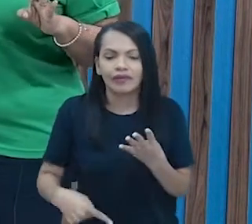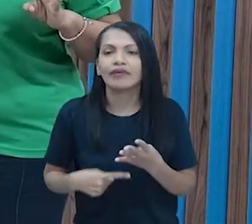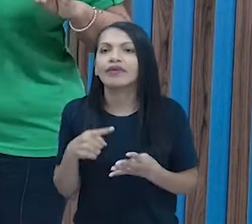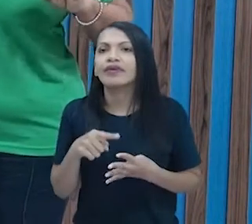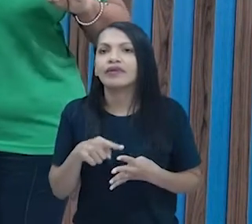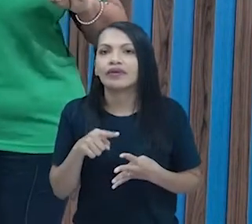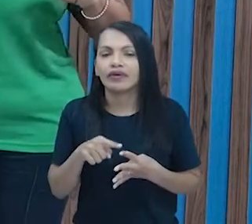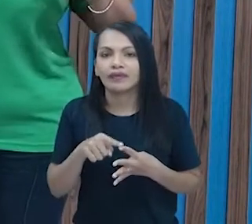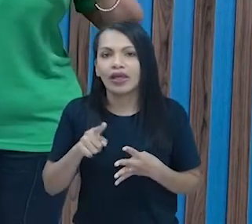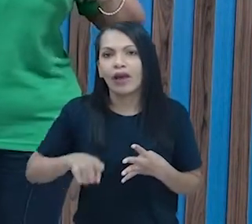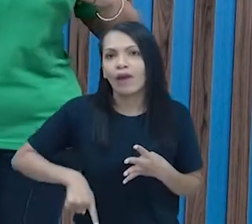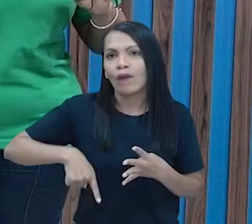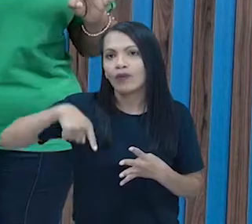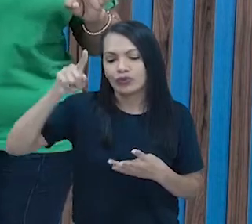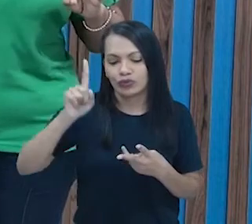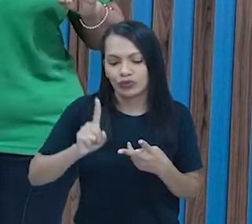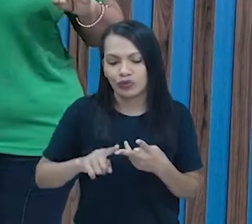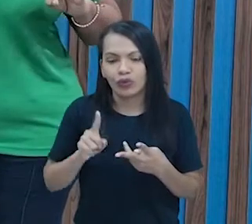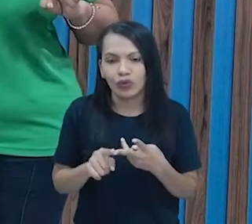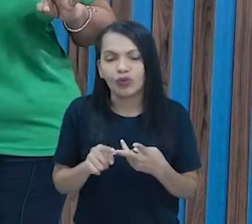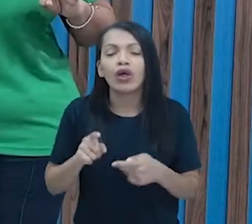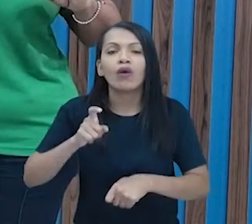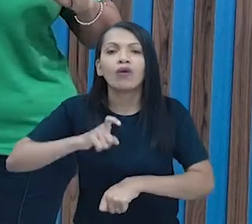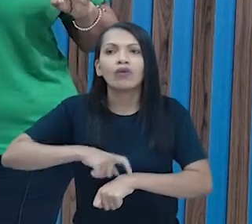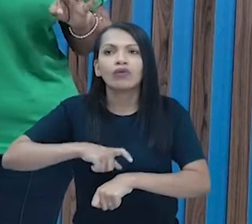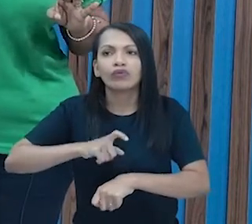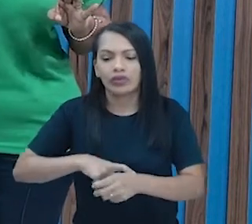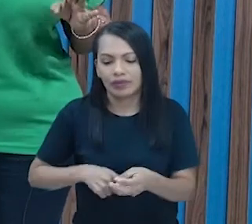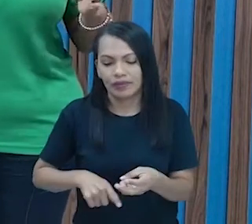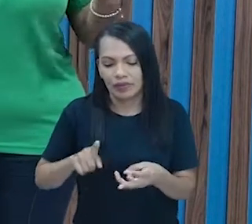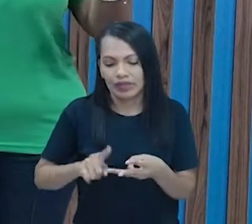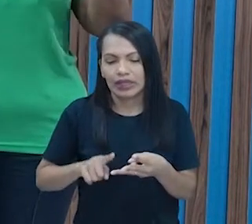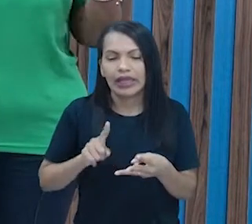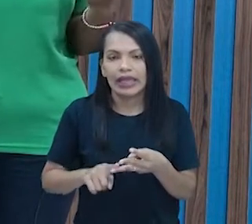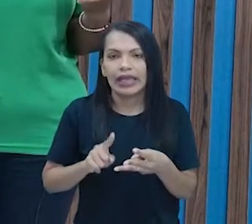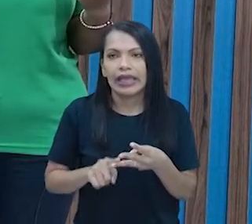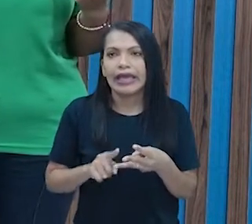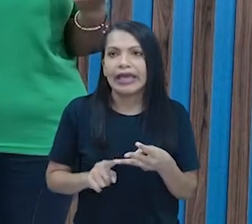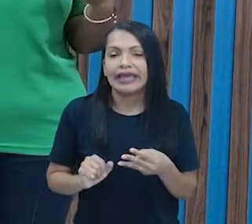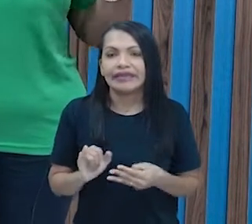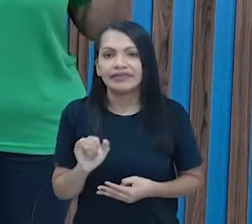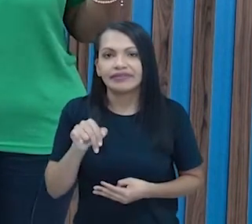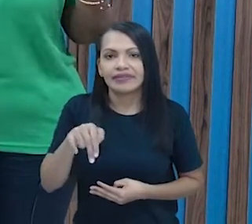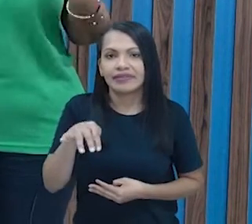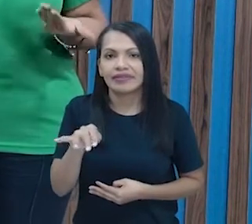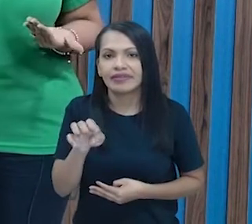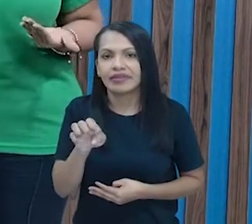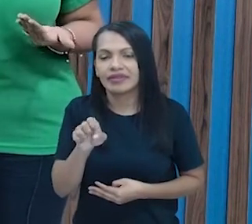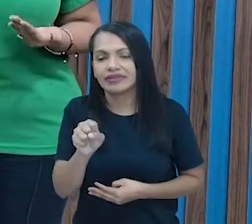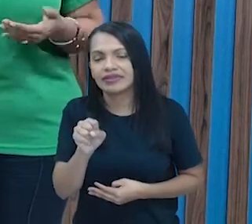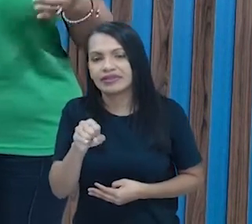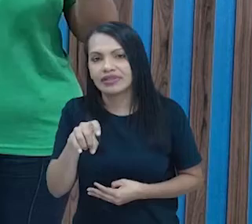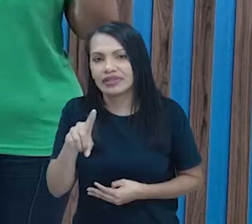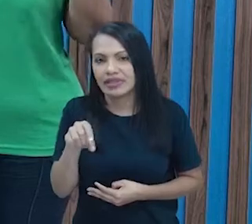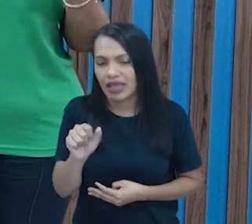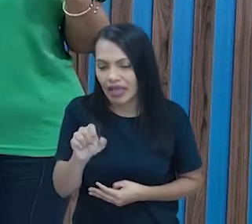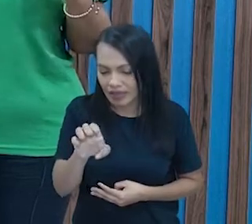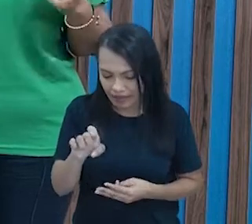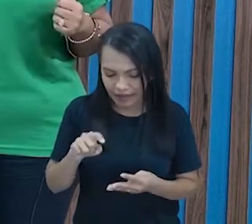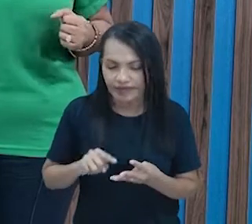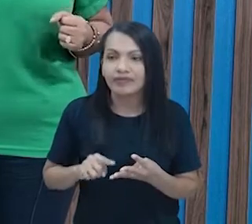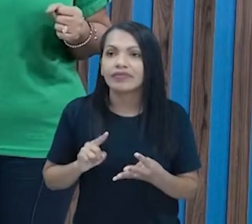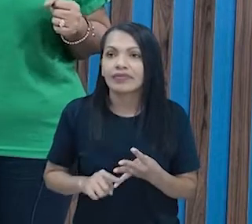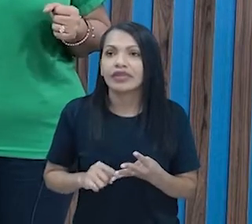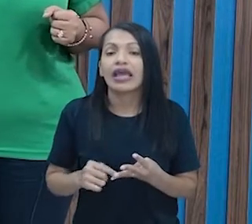tem altura, duração, intensidade e timbre. Para conversar e explicar para a gente, eu